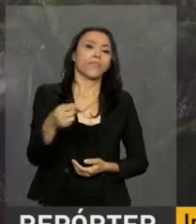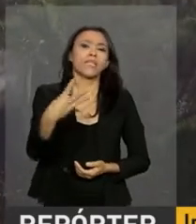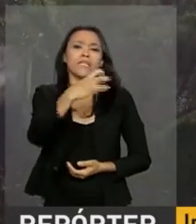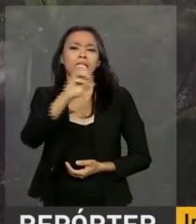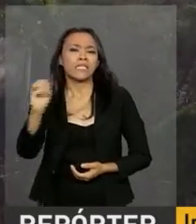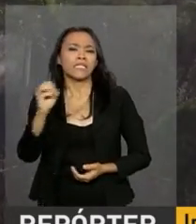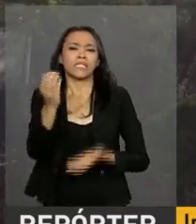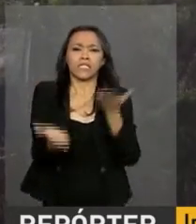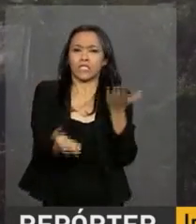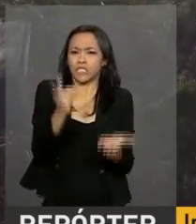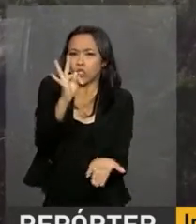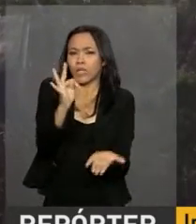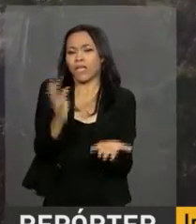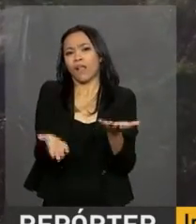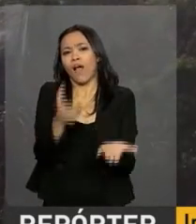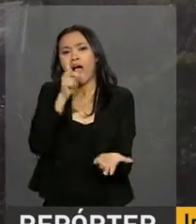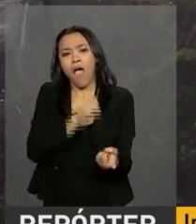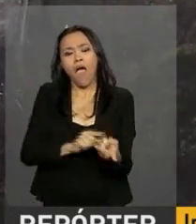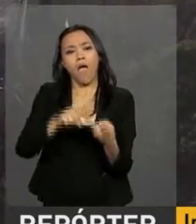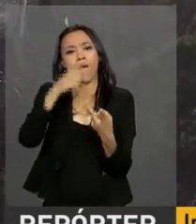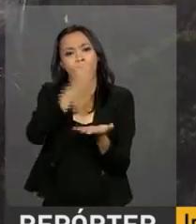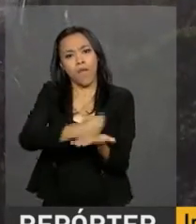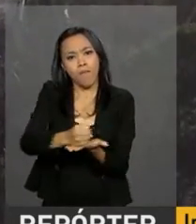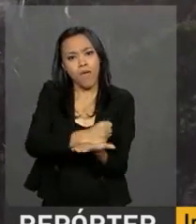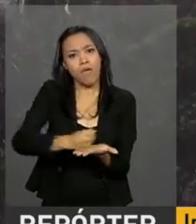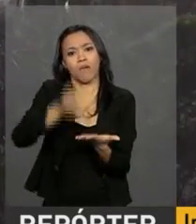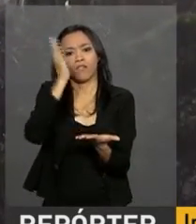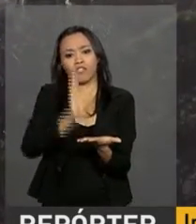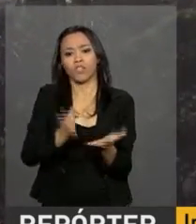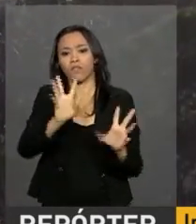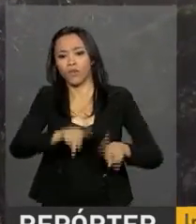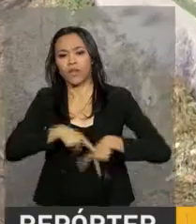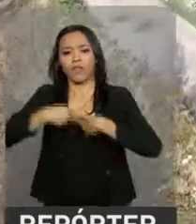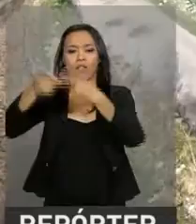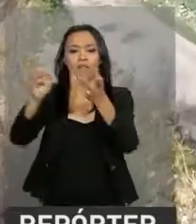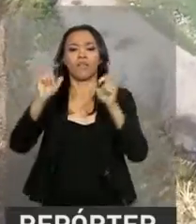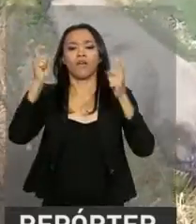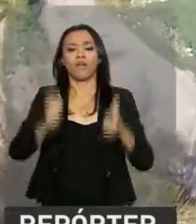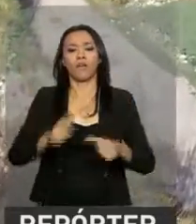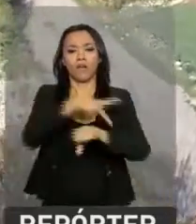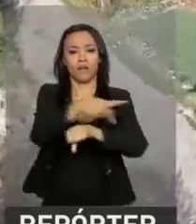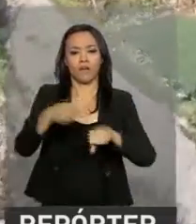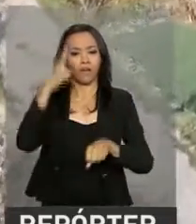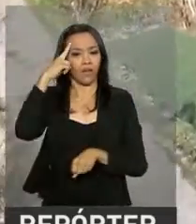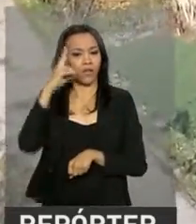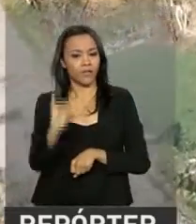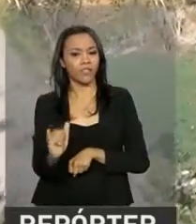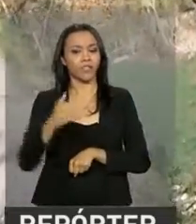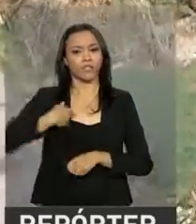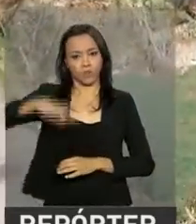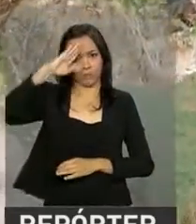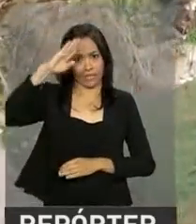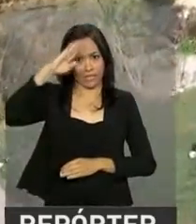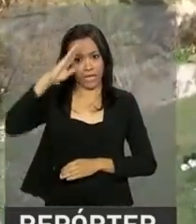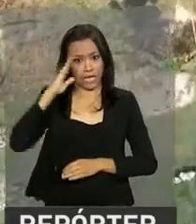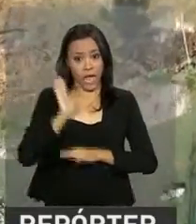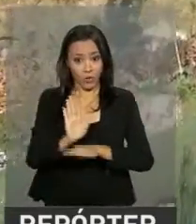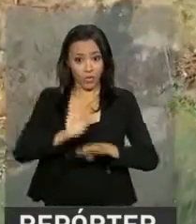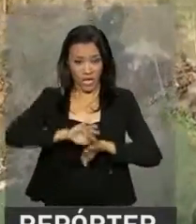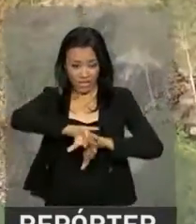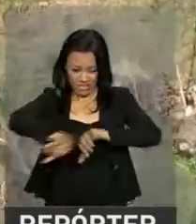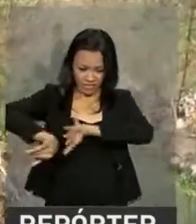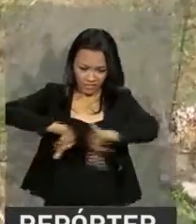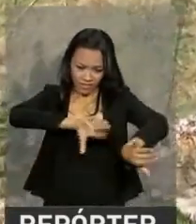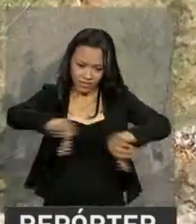água alimentos e remédios já foram escoltados pelas tropas brasileiras no haiti os militares ajudaram a abrir estradas para a passagem de